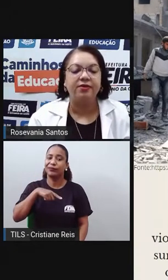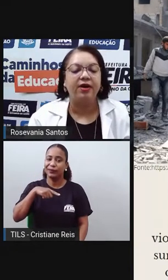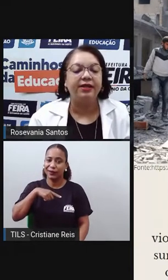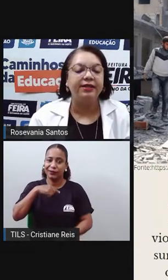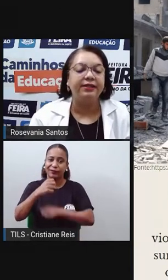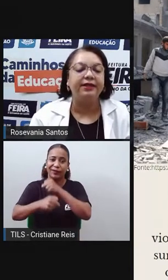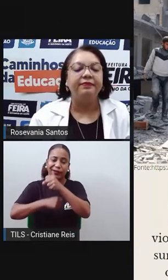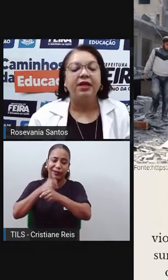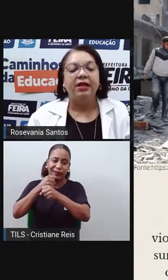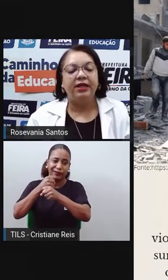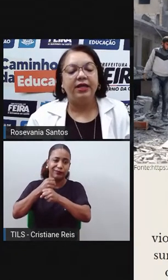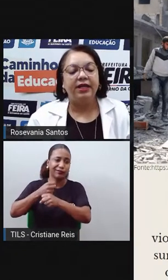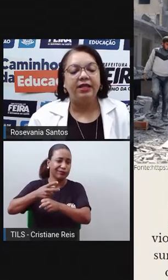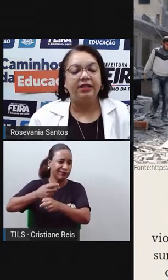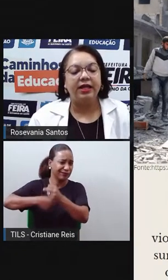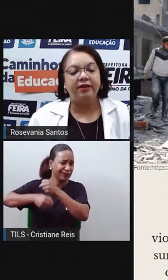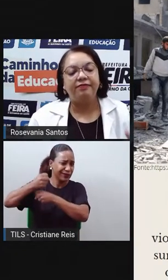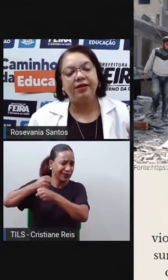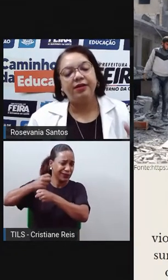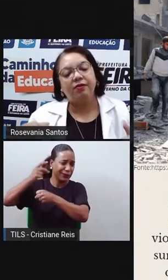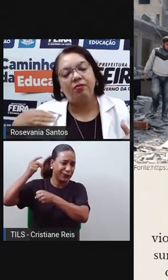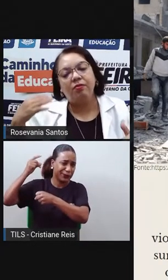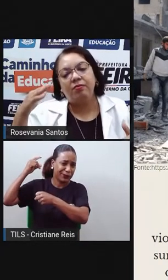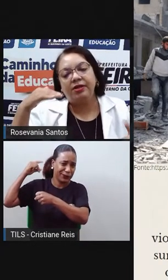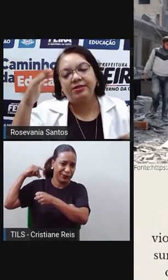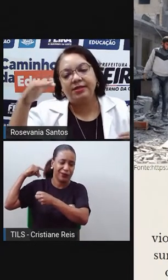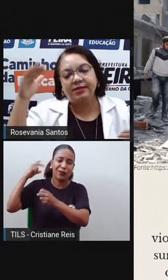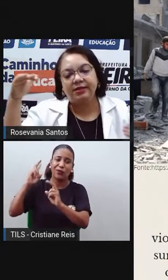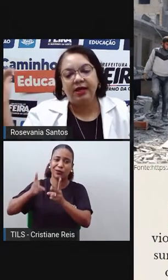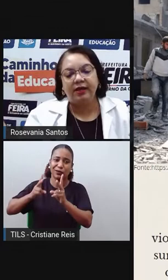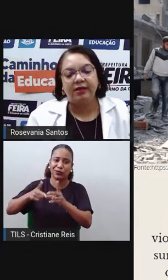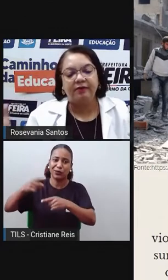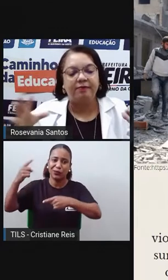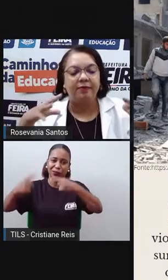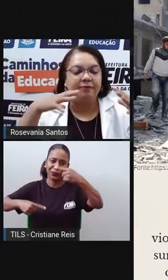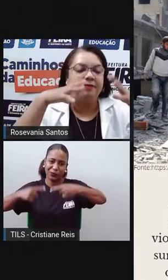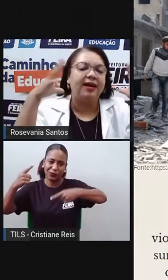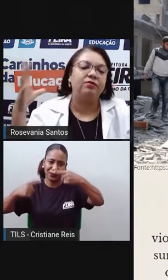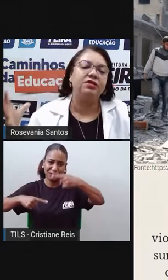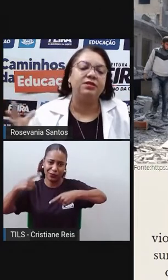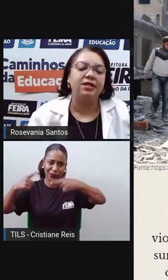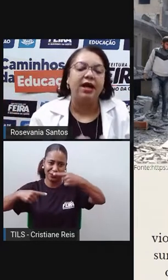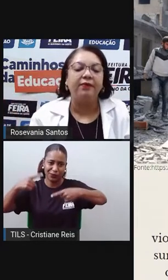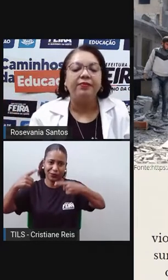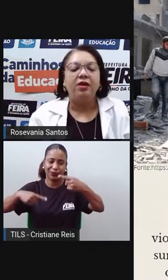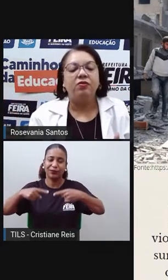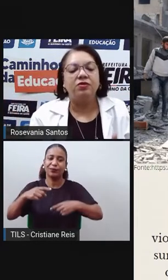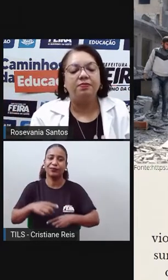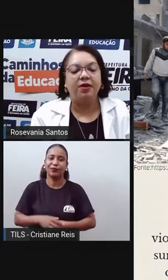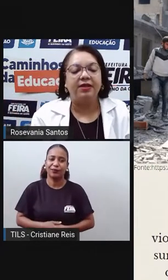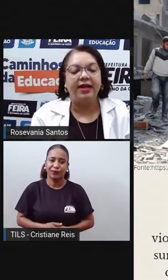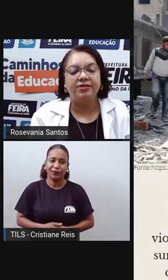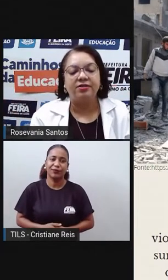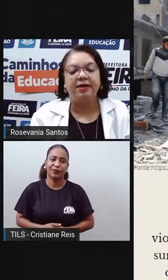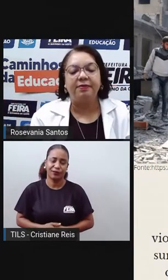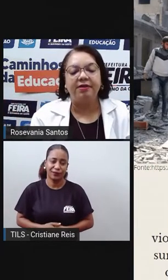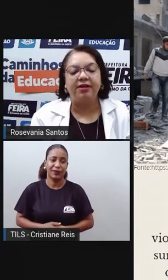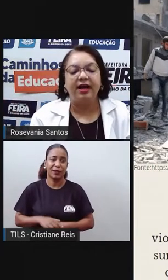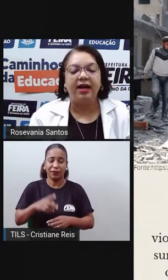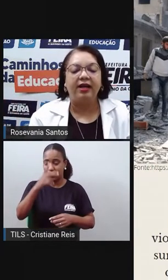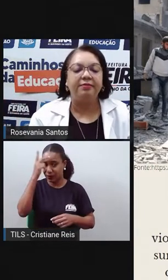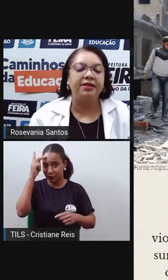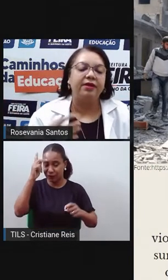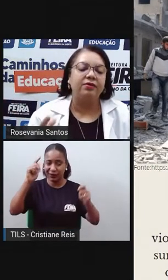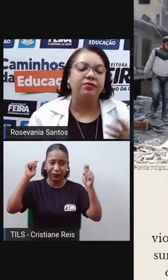se encerrou ainda, né, e ele teve como, bora dizer assim, né, fato inicial, os protestos da